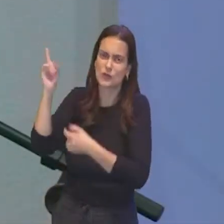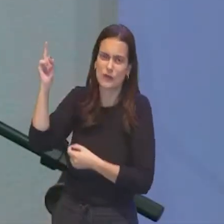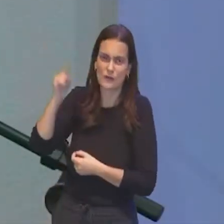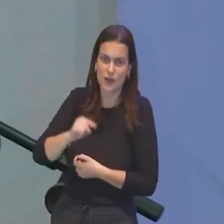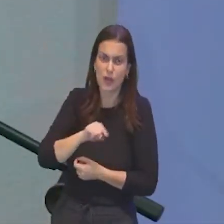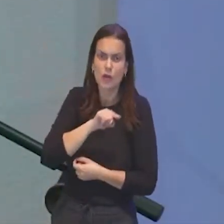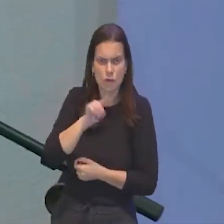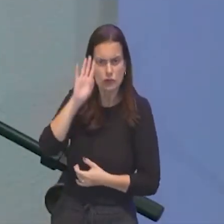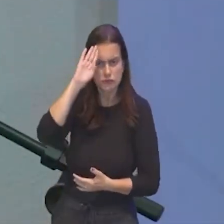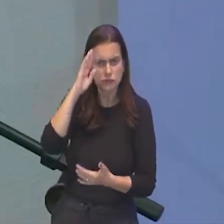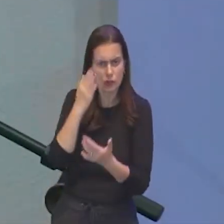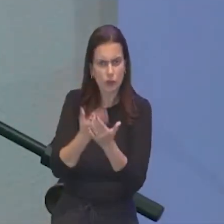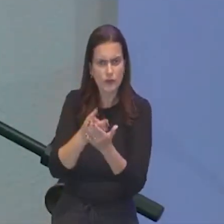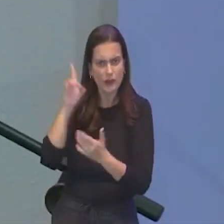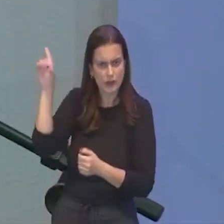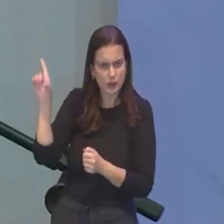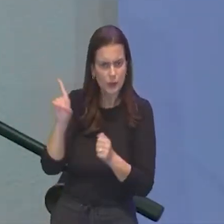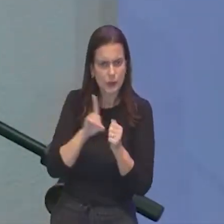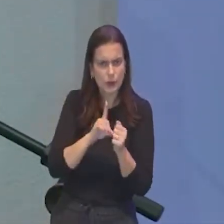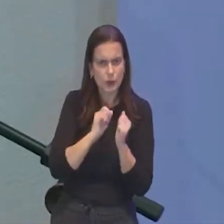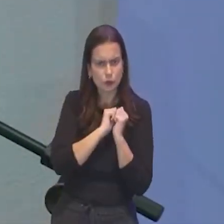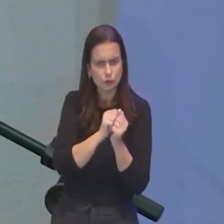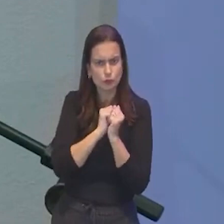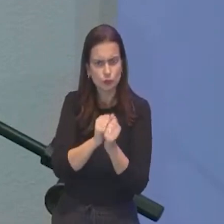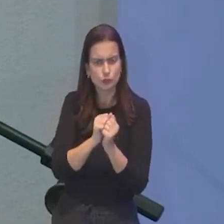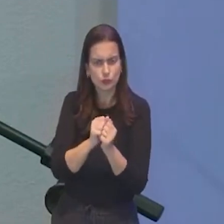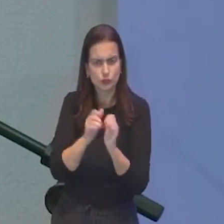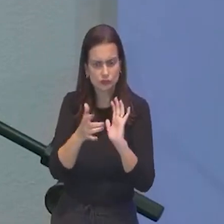presença do Senhor Jesus Cristo, através daquele